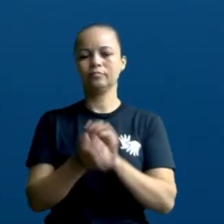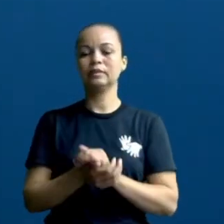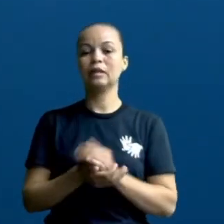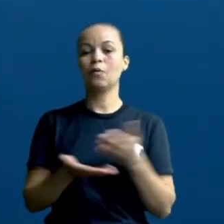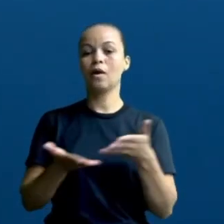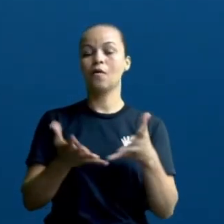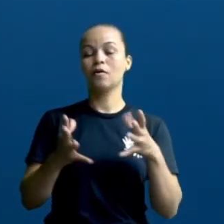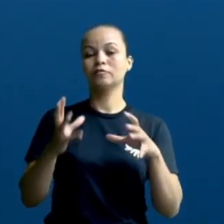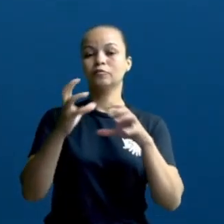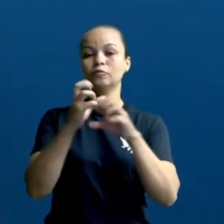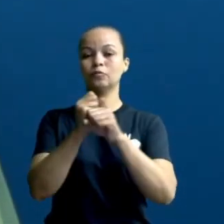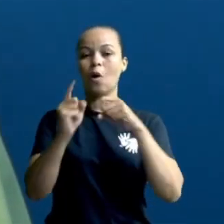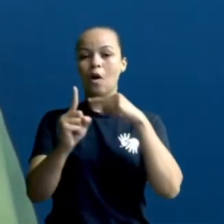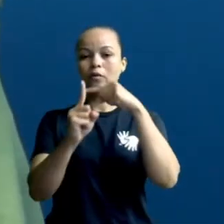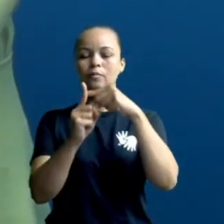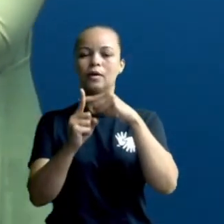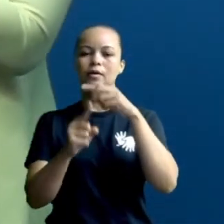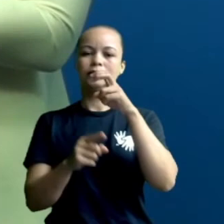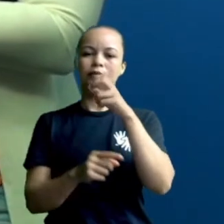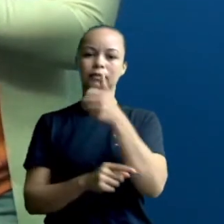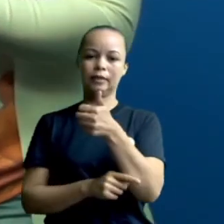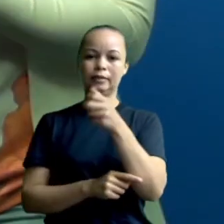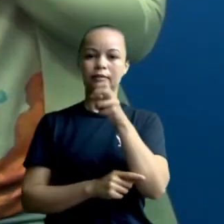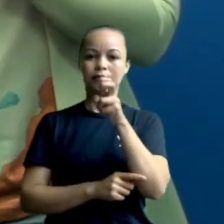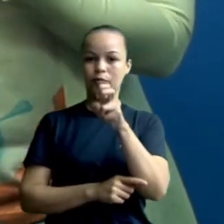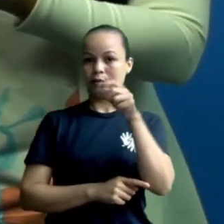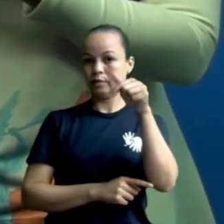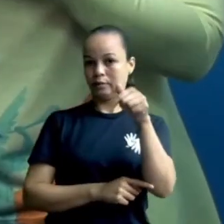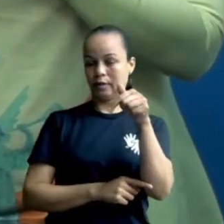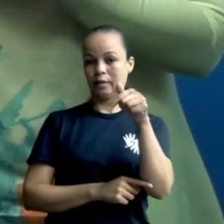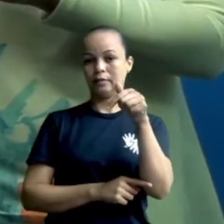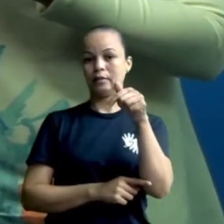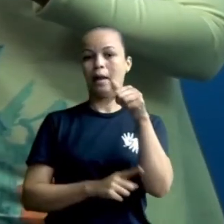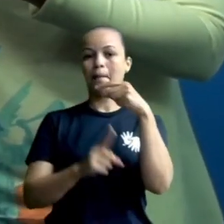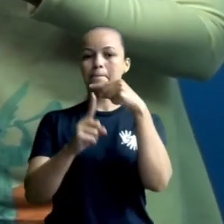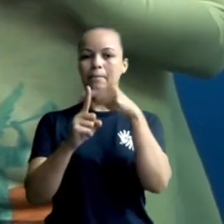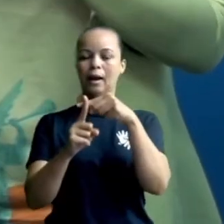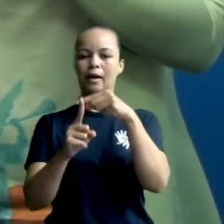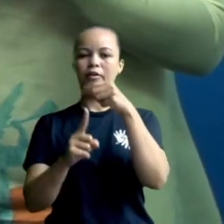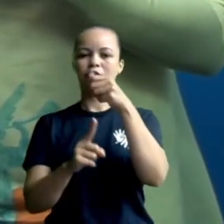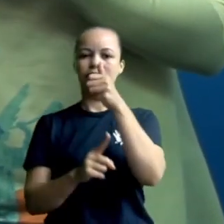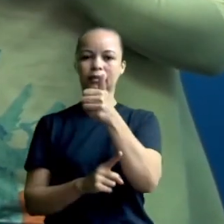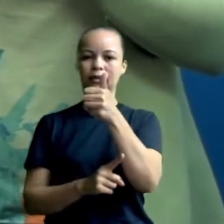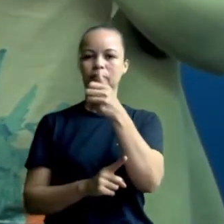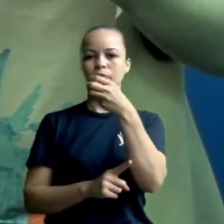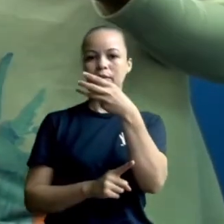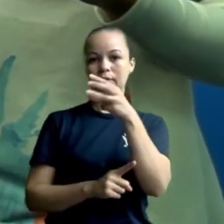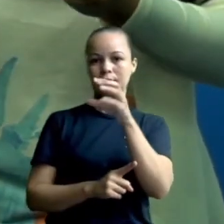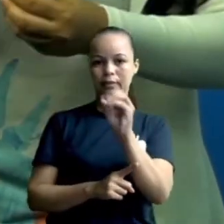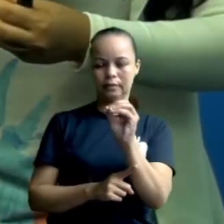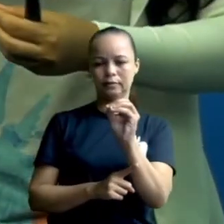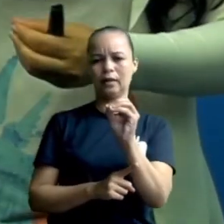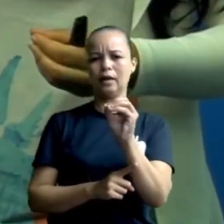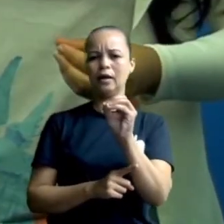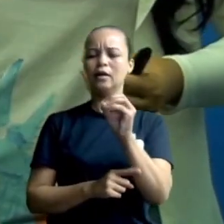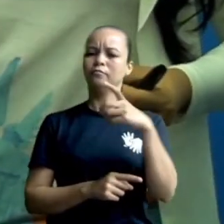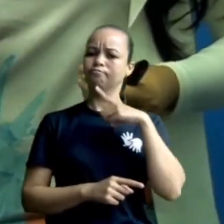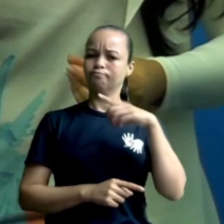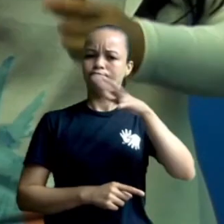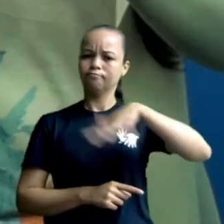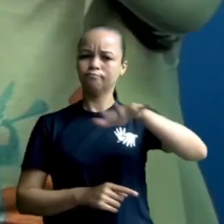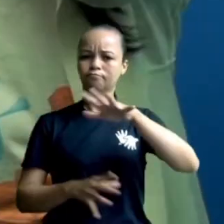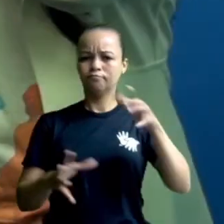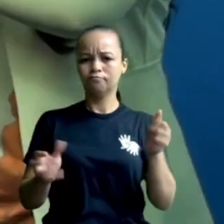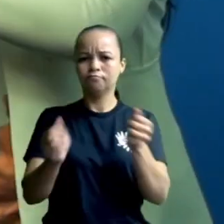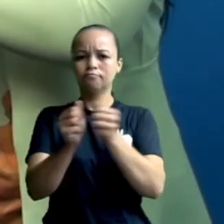vou somar 157 com 130. e vou ter a minha área